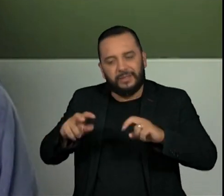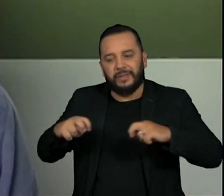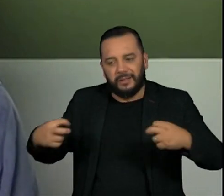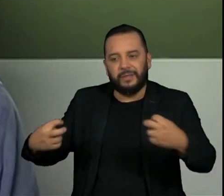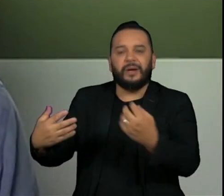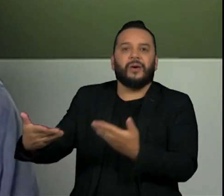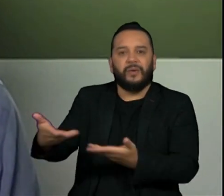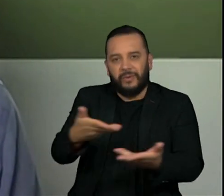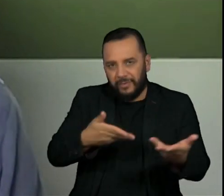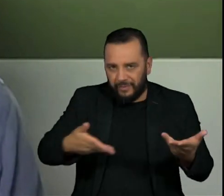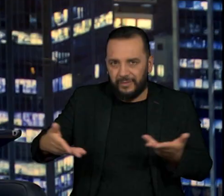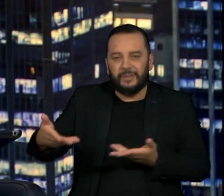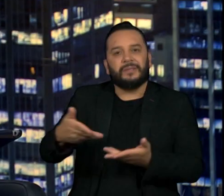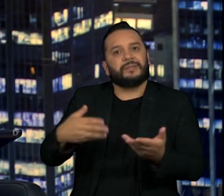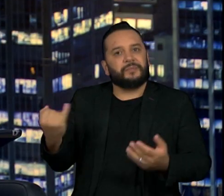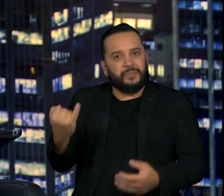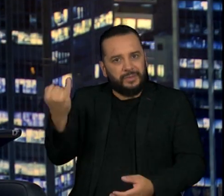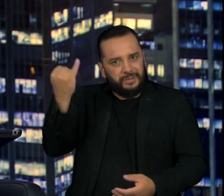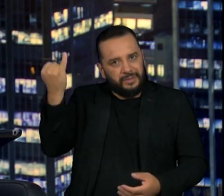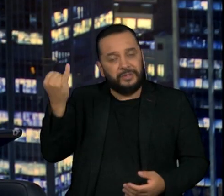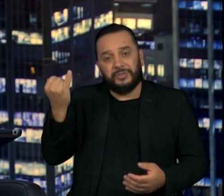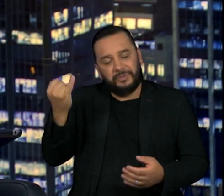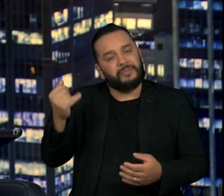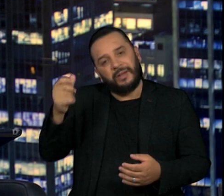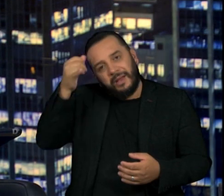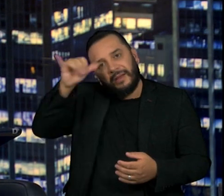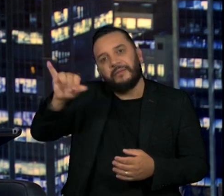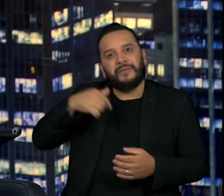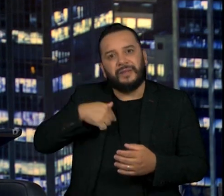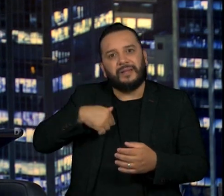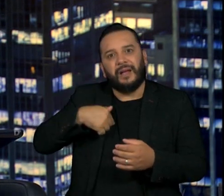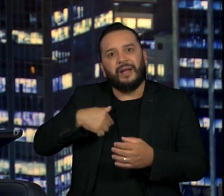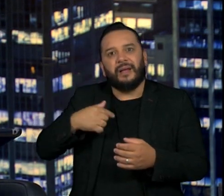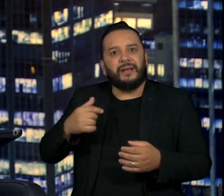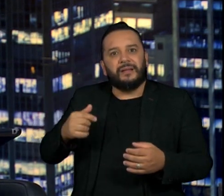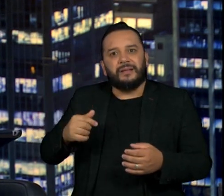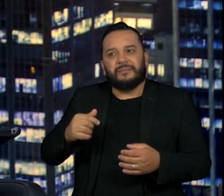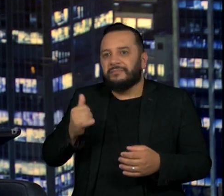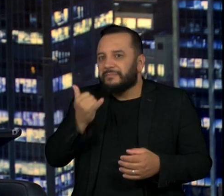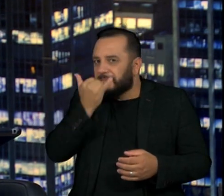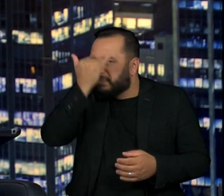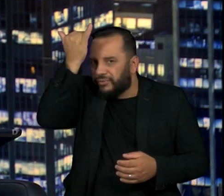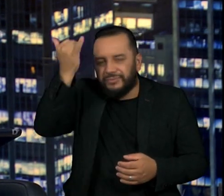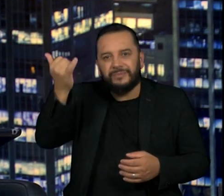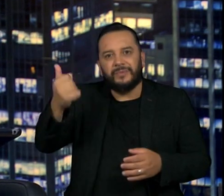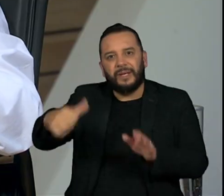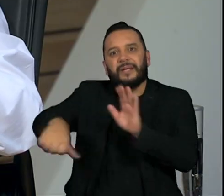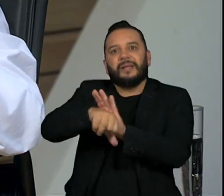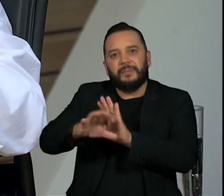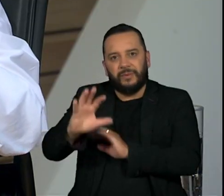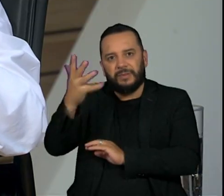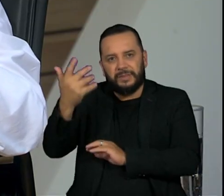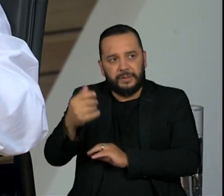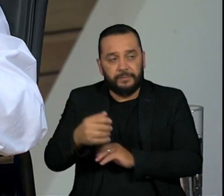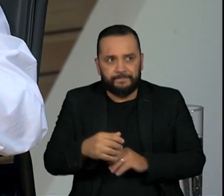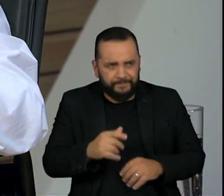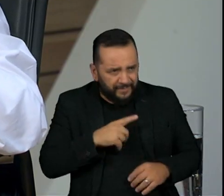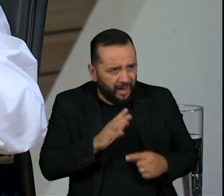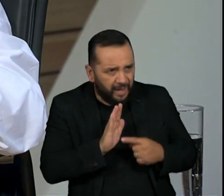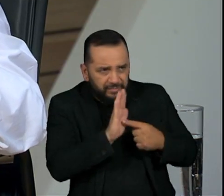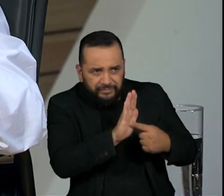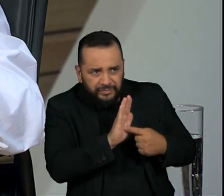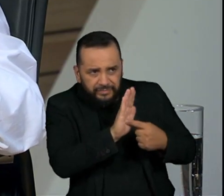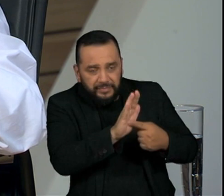coisa aconteça. Trouxe um ponto aqui interessante, vamos acolher esses sinais. Então, há sinais, não é? Nós não buscamos